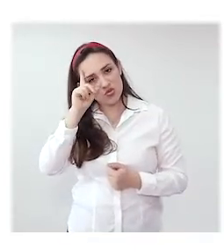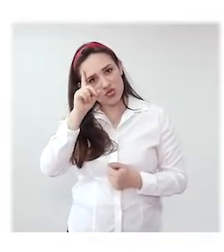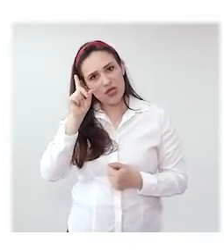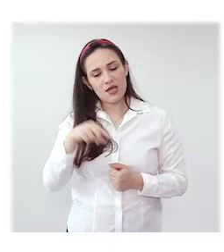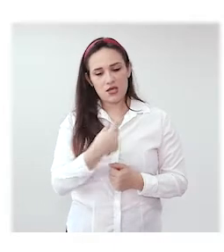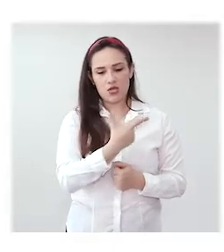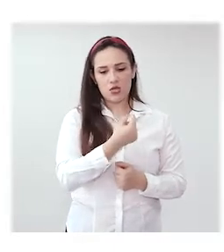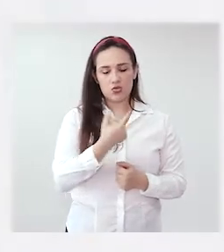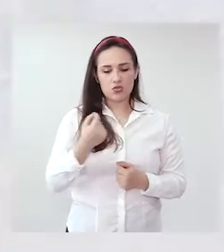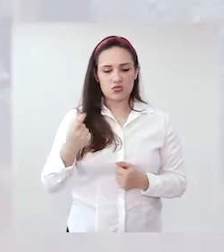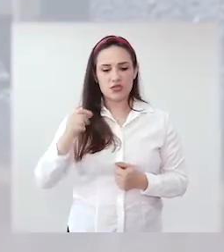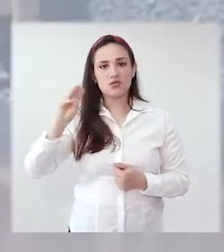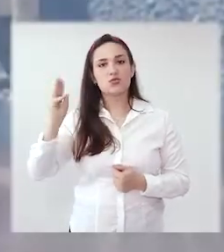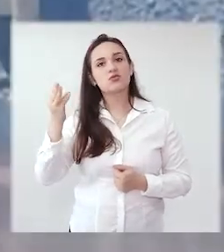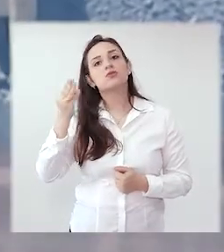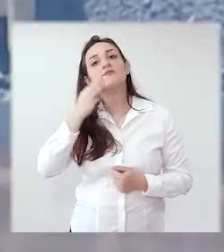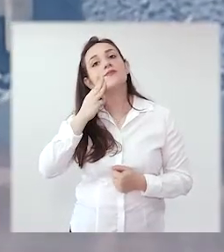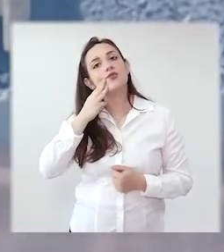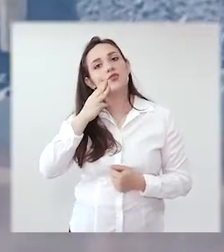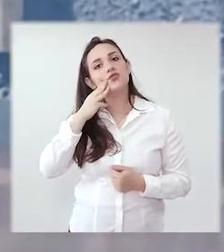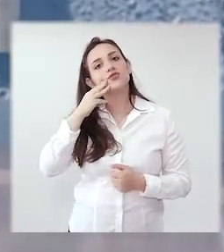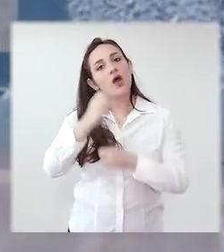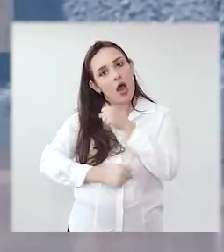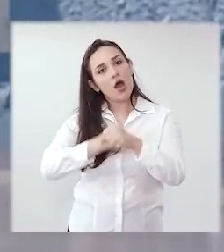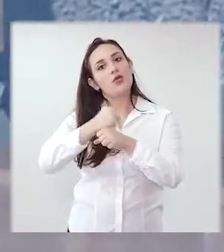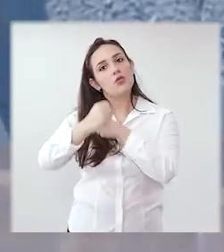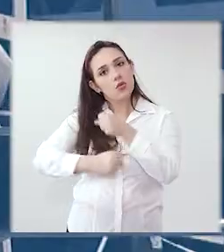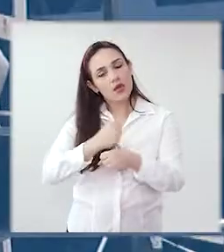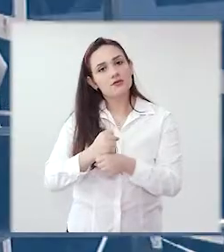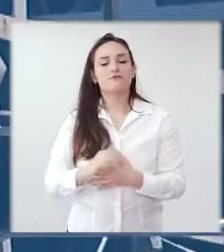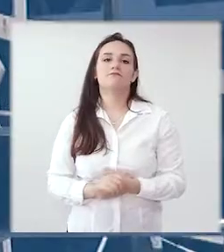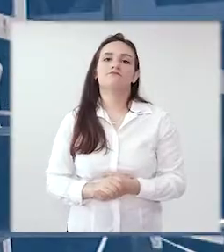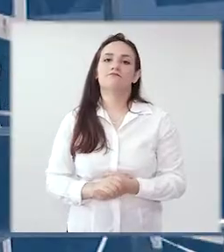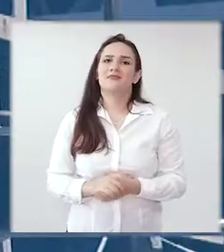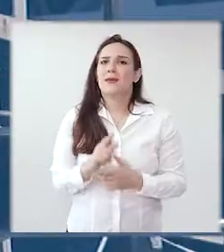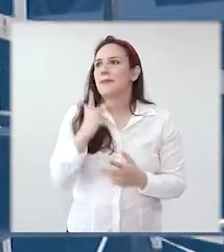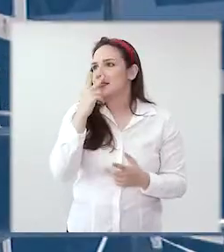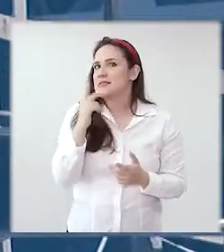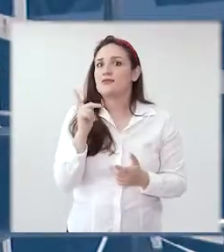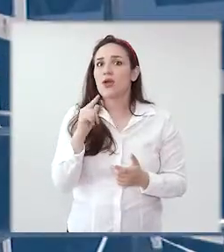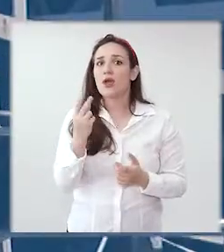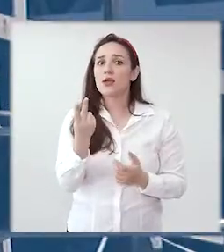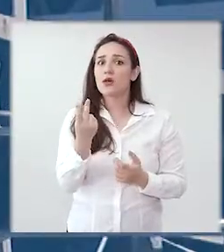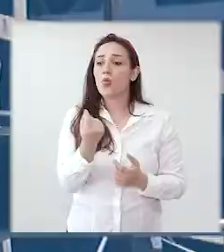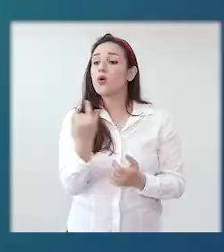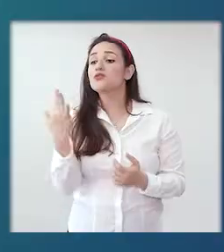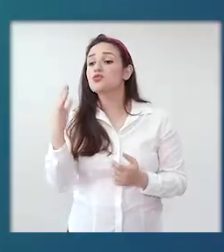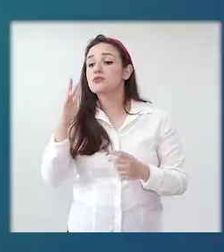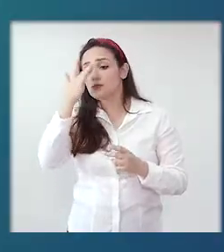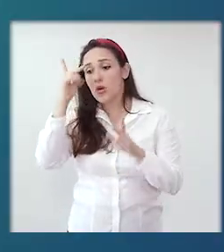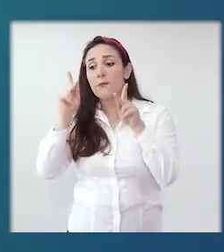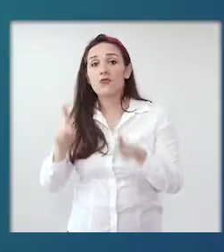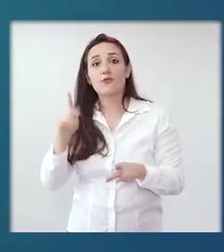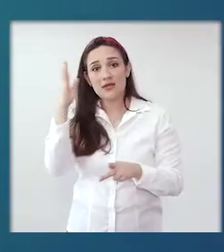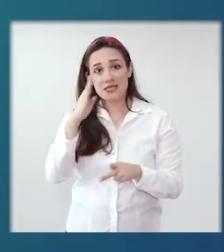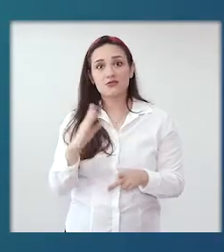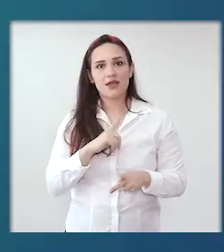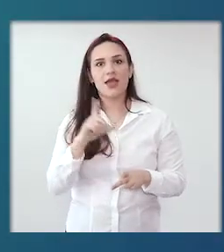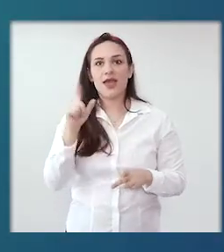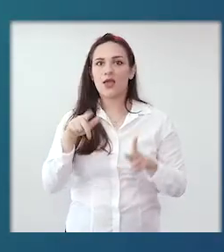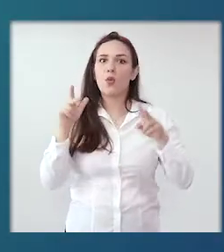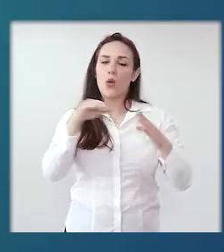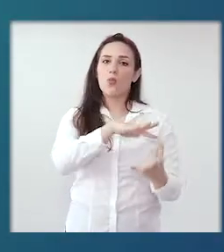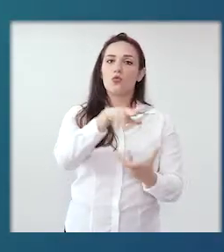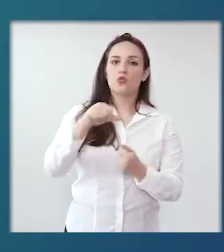toda a população do Brasil se acidentasse. No Brasil, os números também são alarmantes. Segundo a